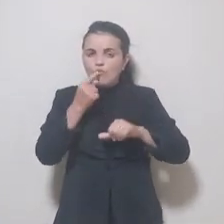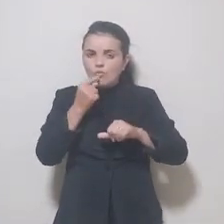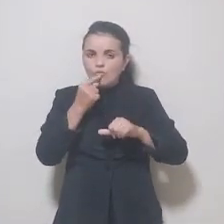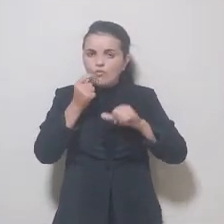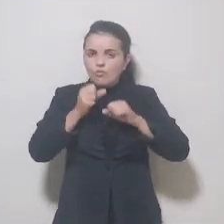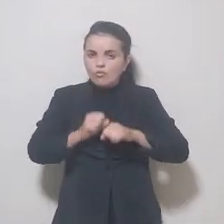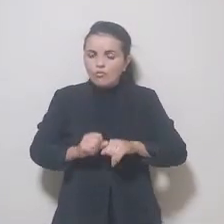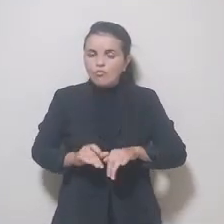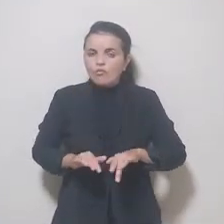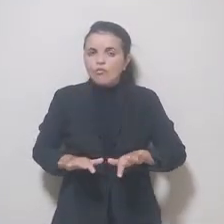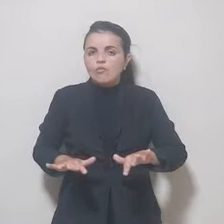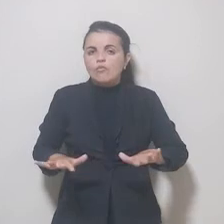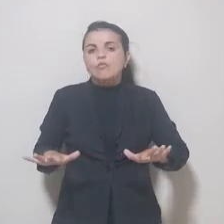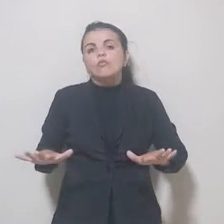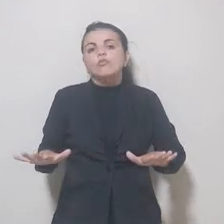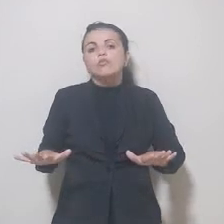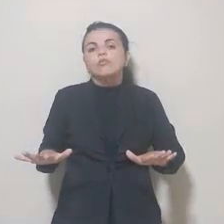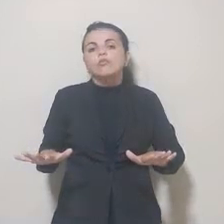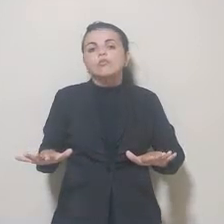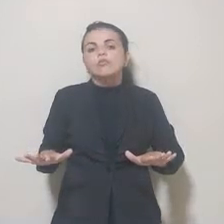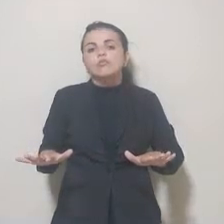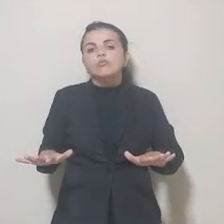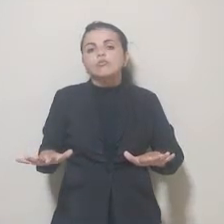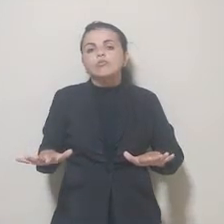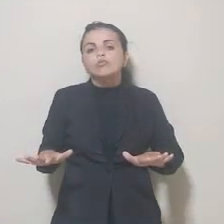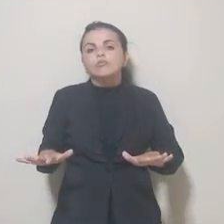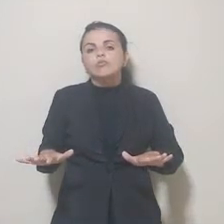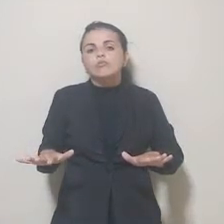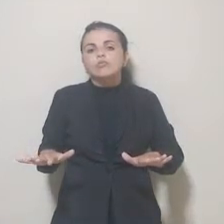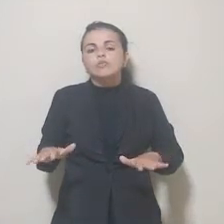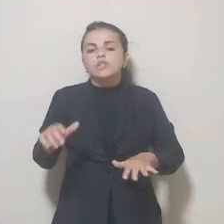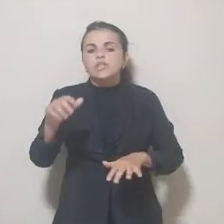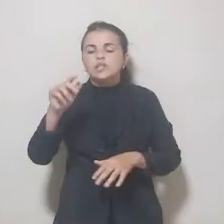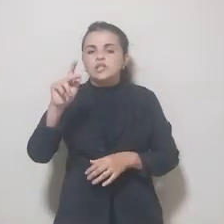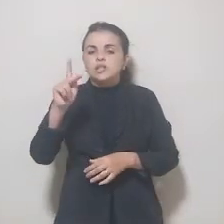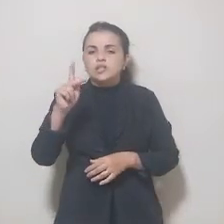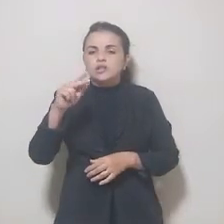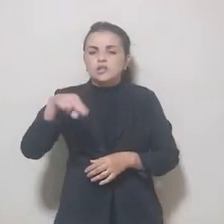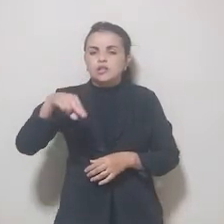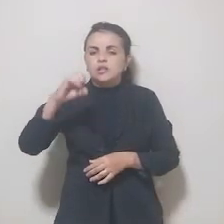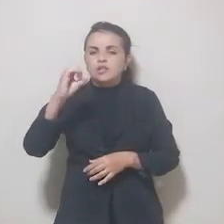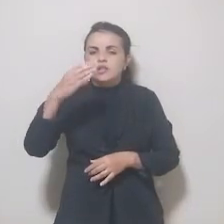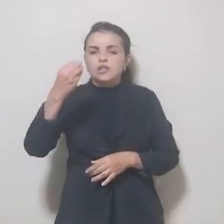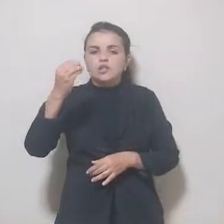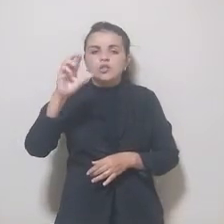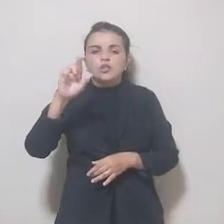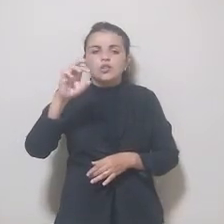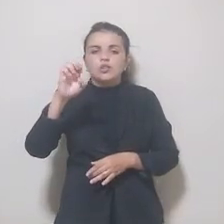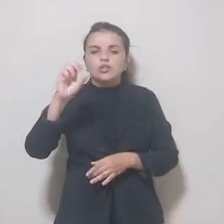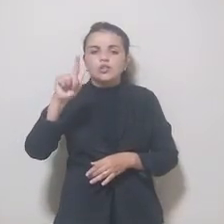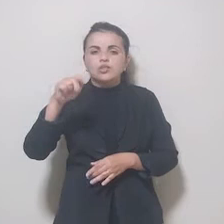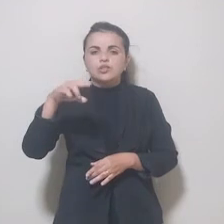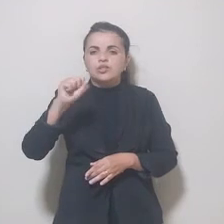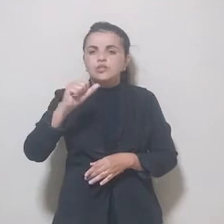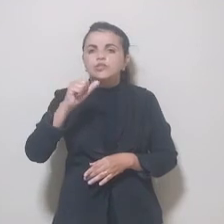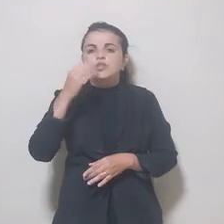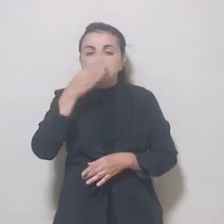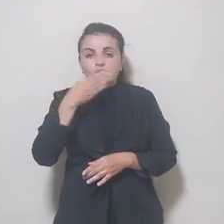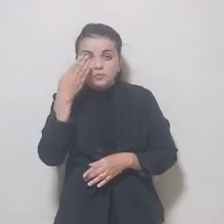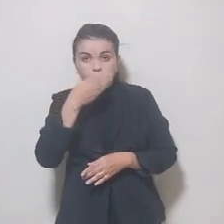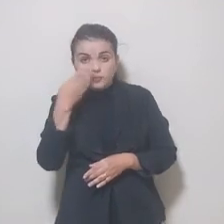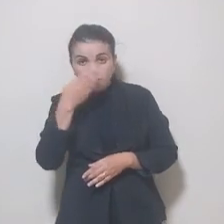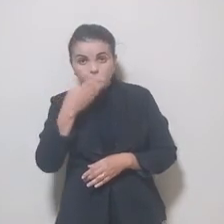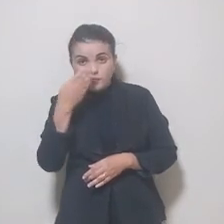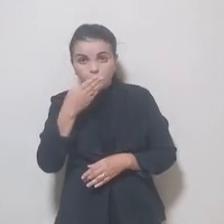açúcar em que no caso é a glicose, em um glicogênio. Então, essa açúcar, que no caso é a